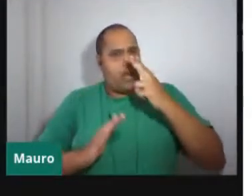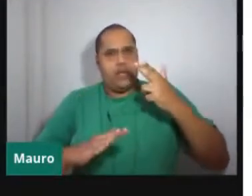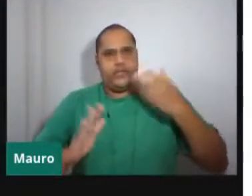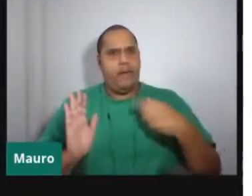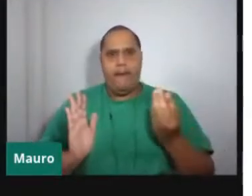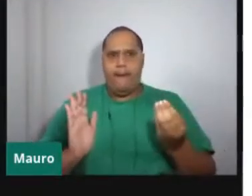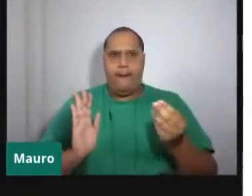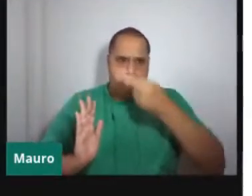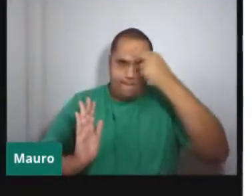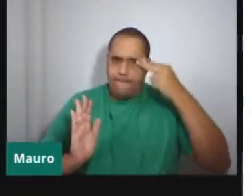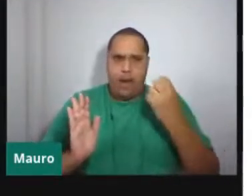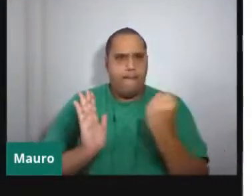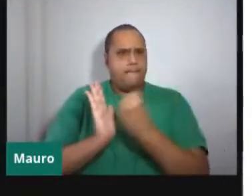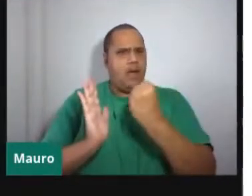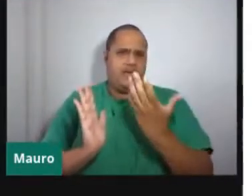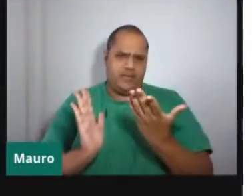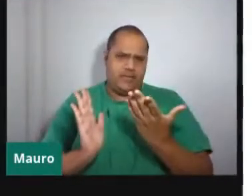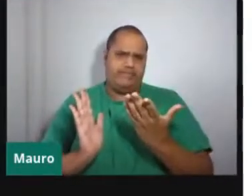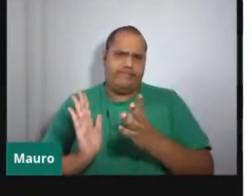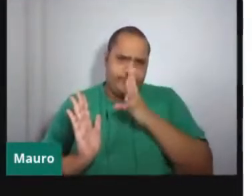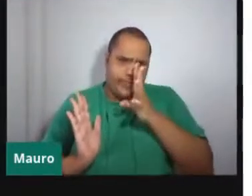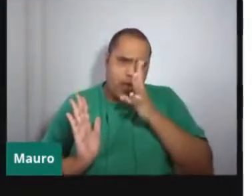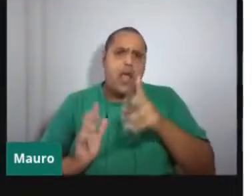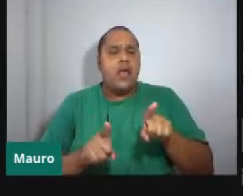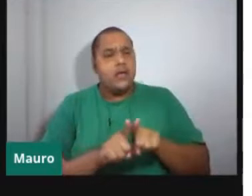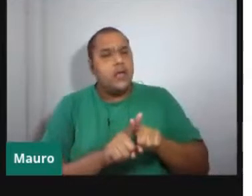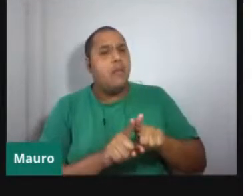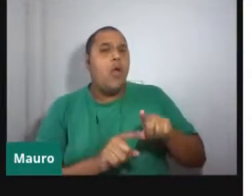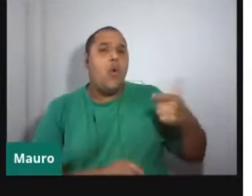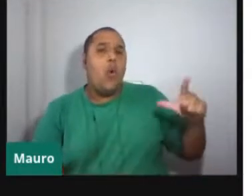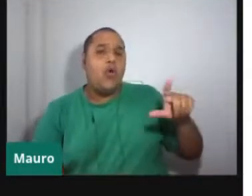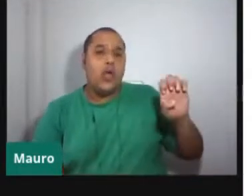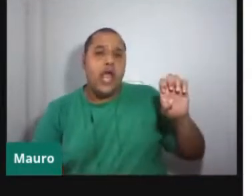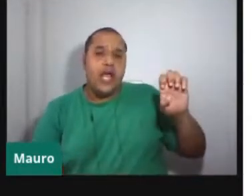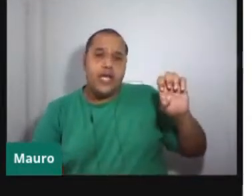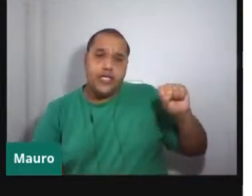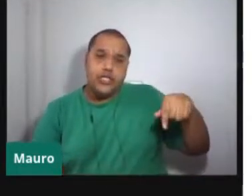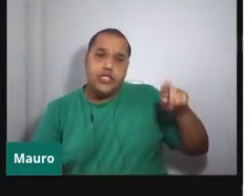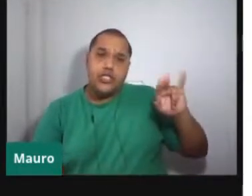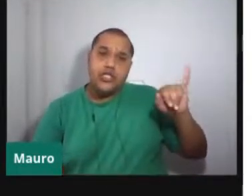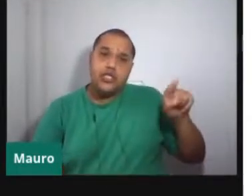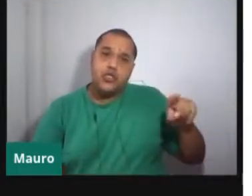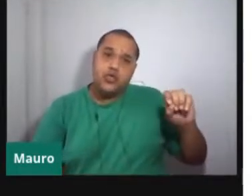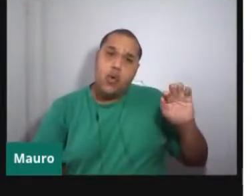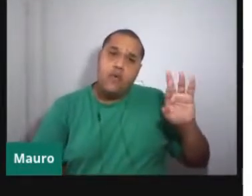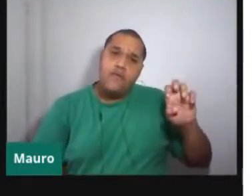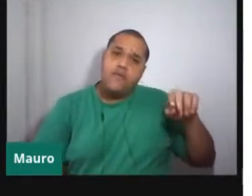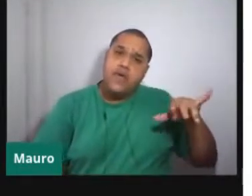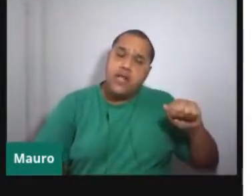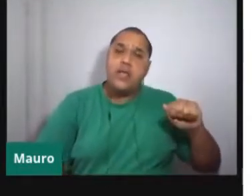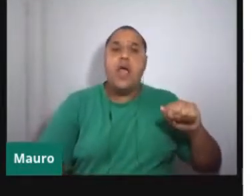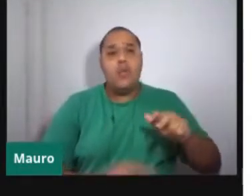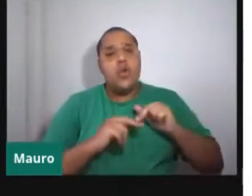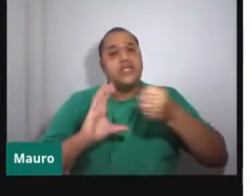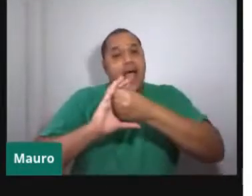ali, né, diferentes tipos de autismo, assim como esquizofrenia. Então essa característica heterogênea dos transtornos mentais também